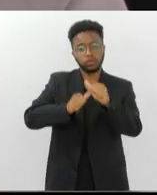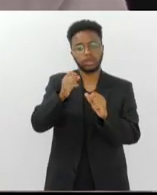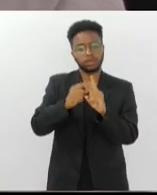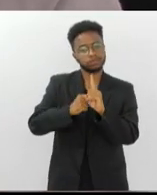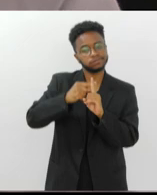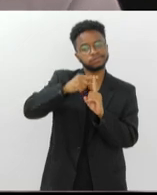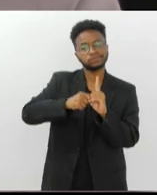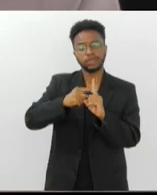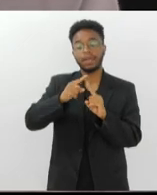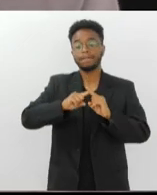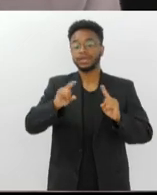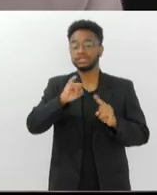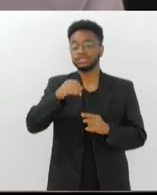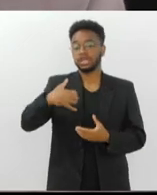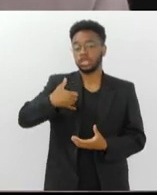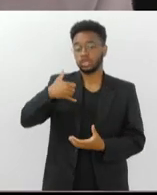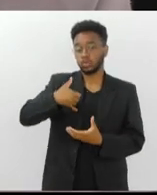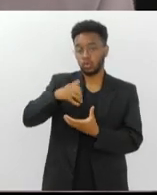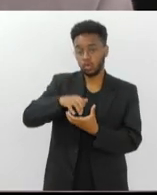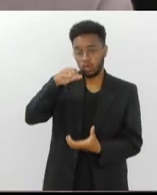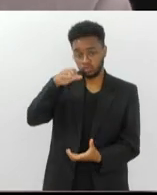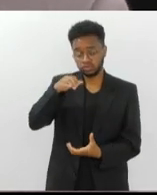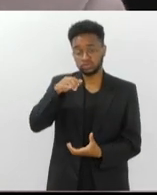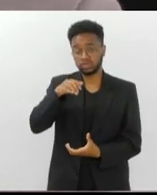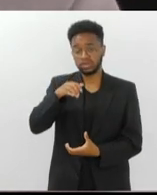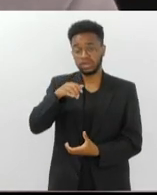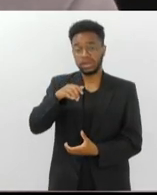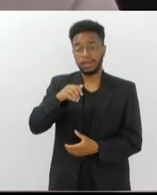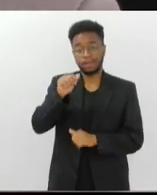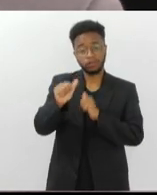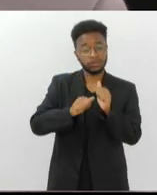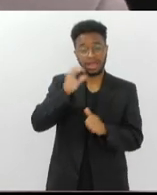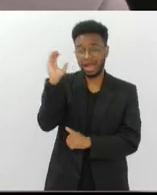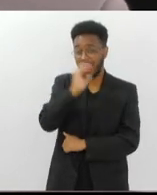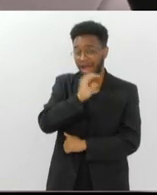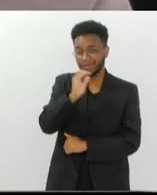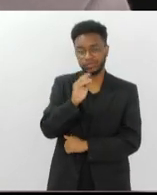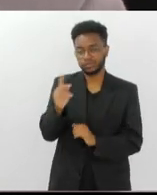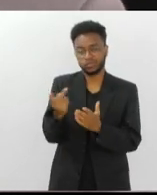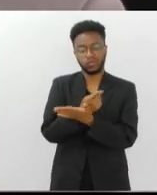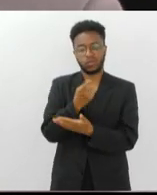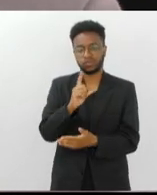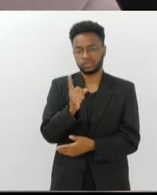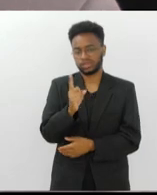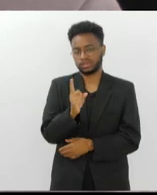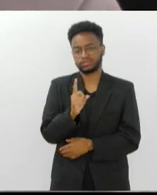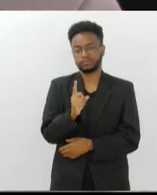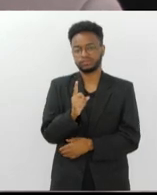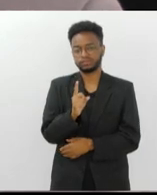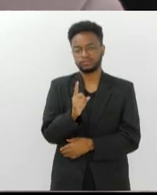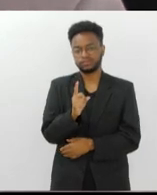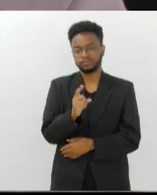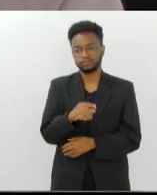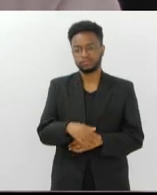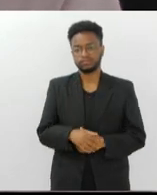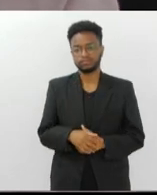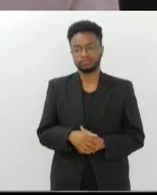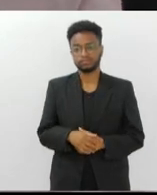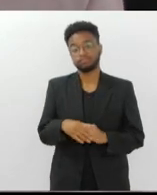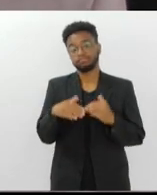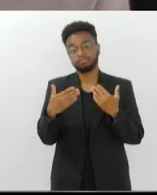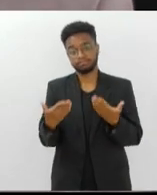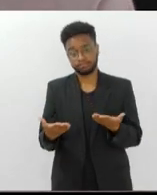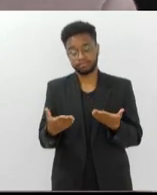idoso, essas respostas rápidas, as mudanças, não ocorrem de forma efetiva. E